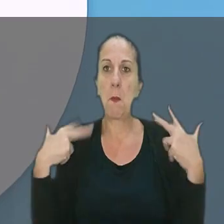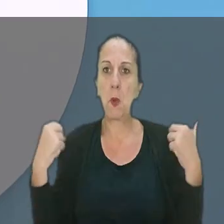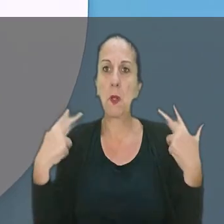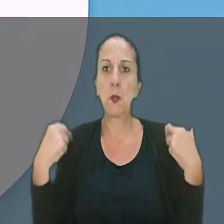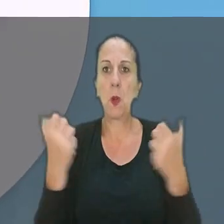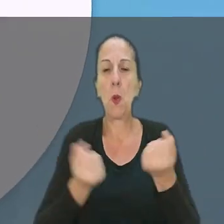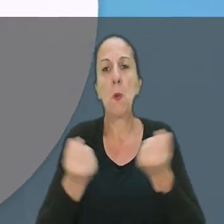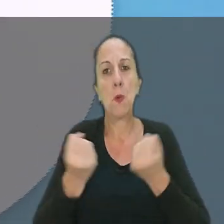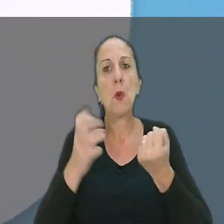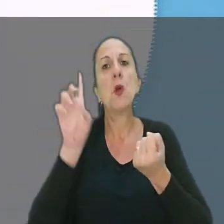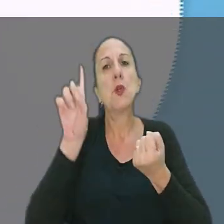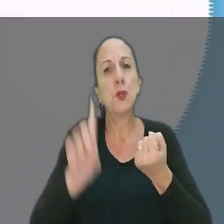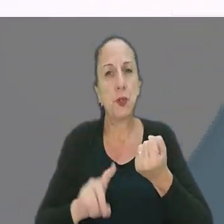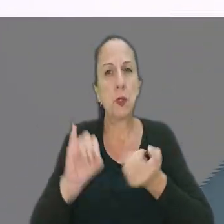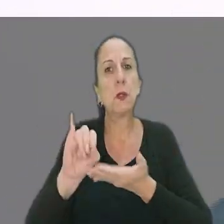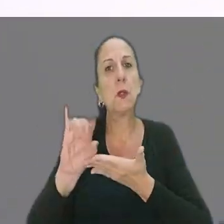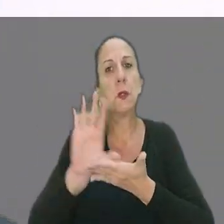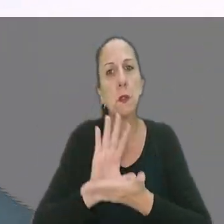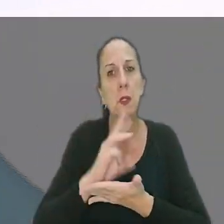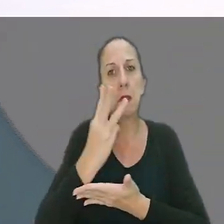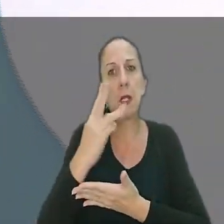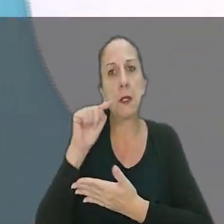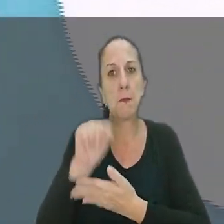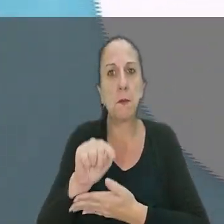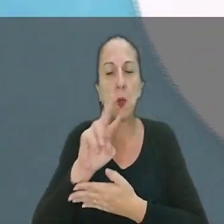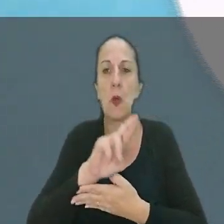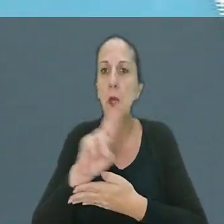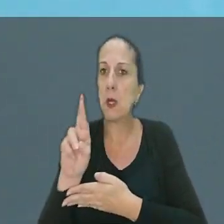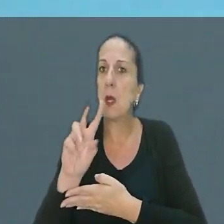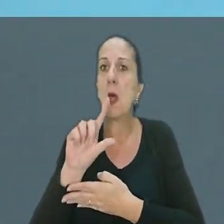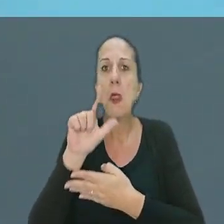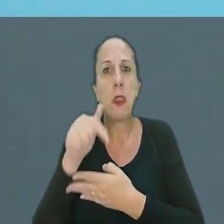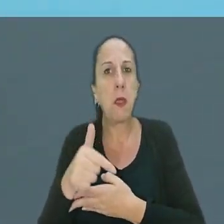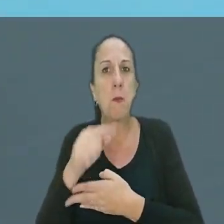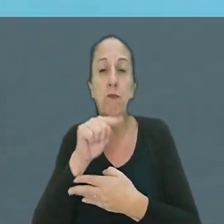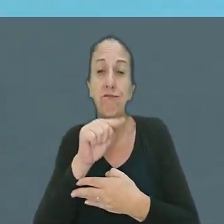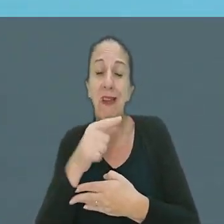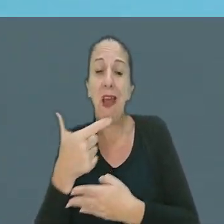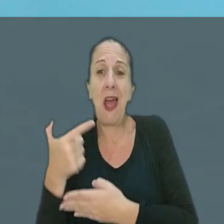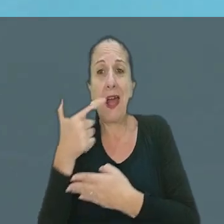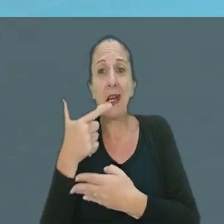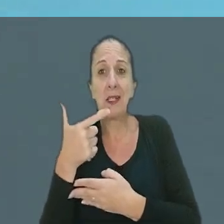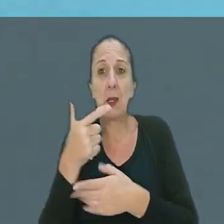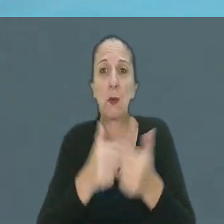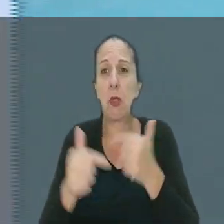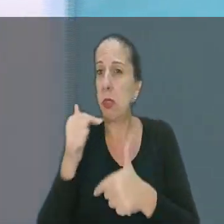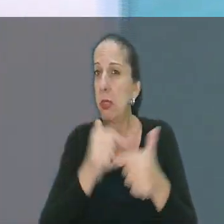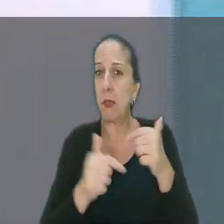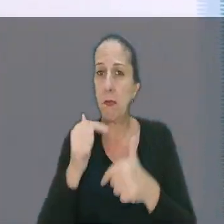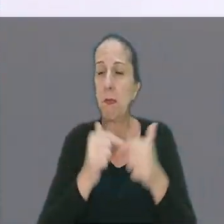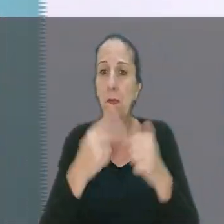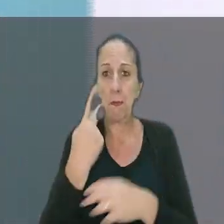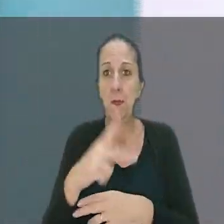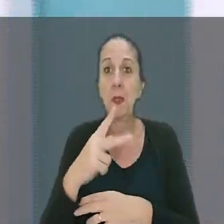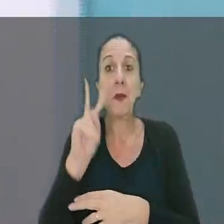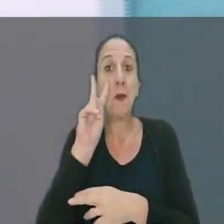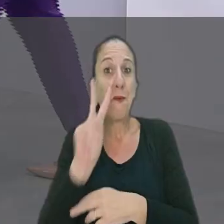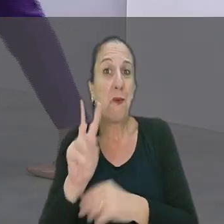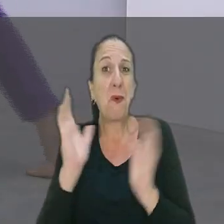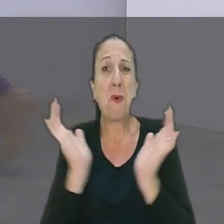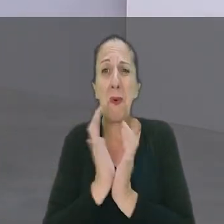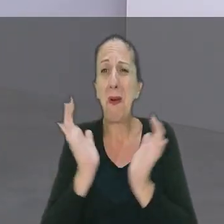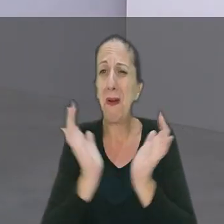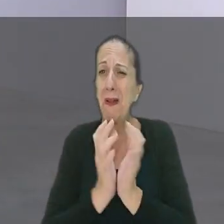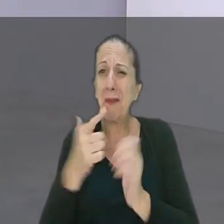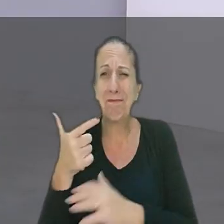E um motorista de ônibus obteve direito à indenização de R$ 3 mil após ter sido vítima de assaltos durante a jornada de trabalho e ter